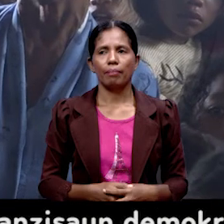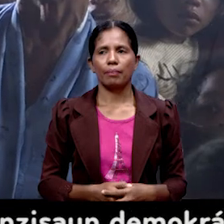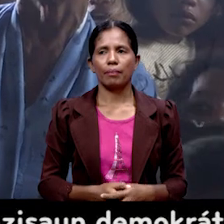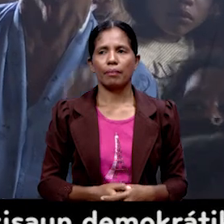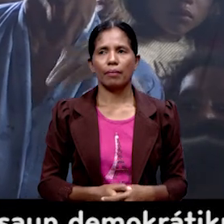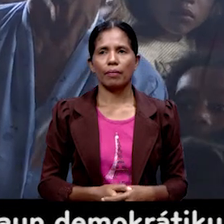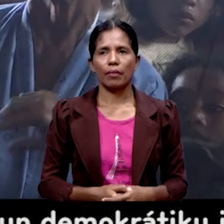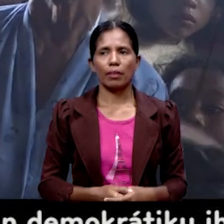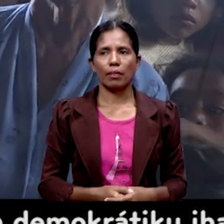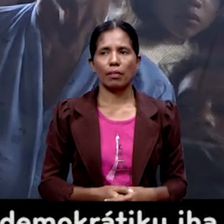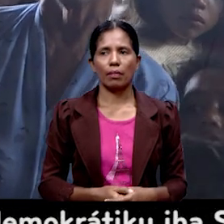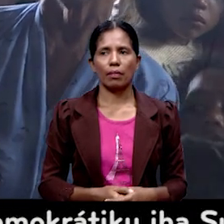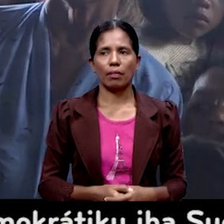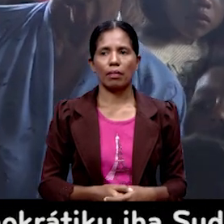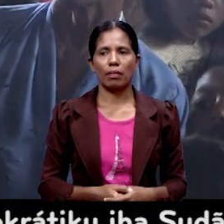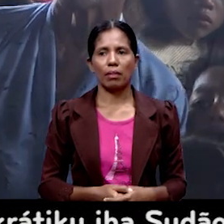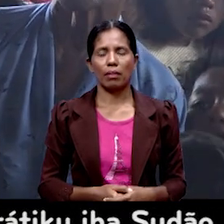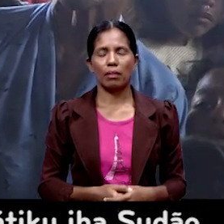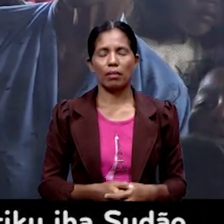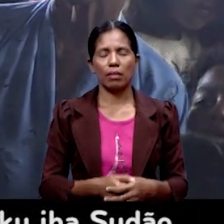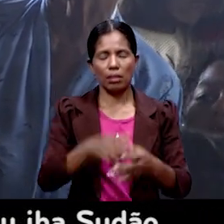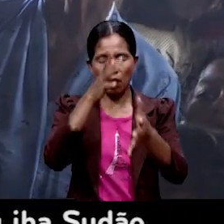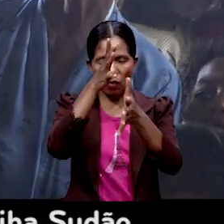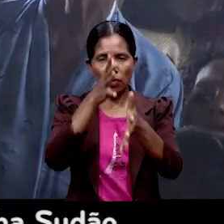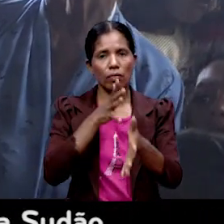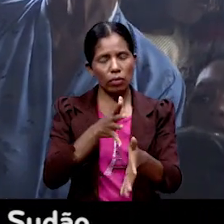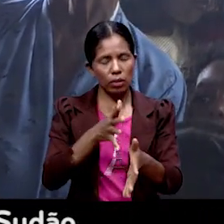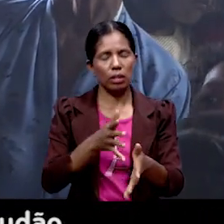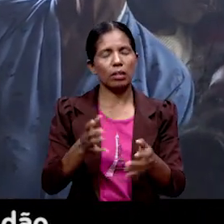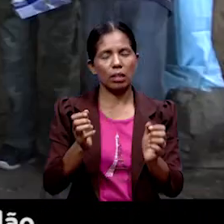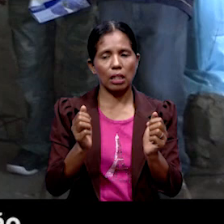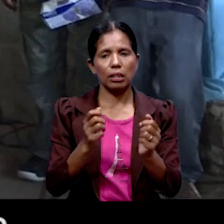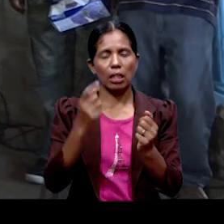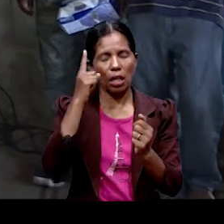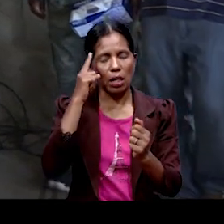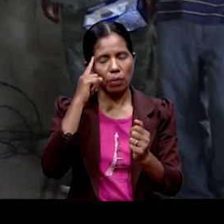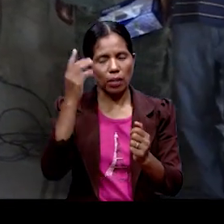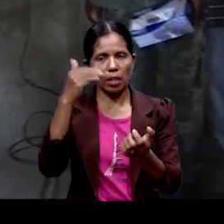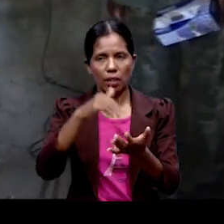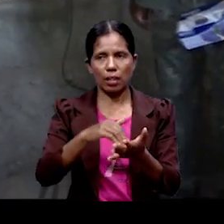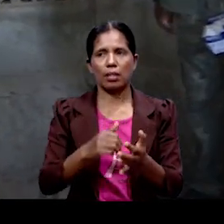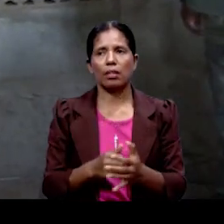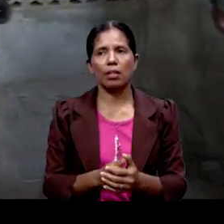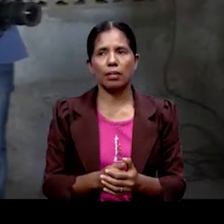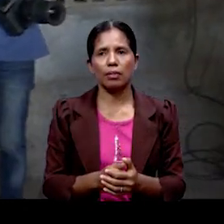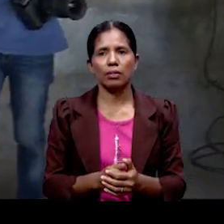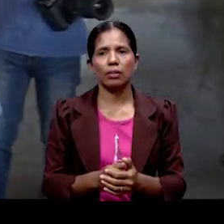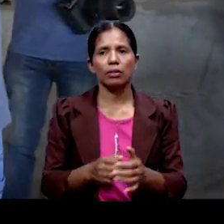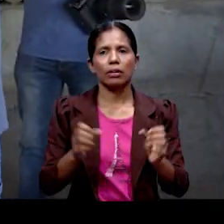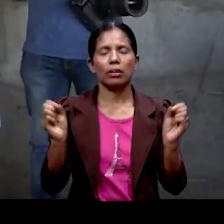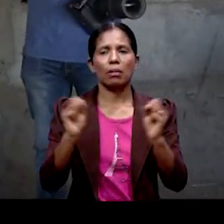que tu és sirene, se lembra, que ele sirene, se lembra. Chama que lá com o Lima, lá os fratelinhos, oh,